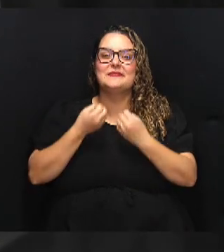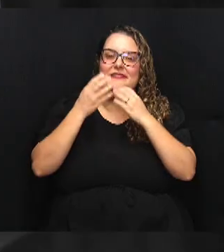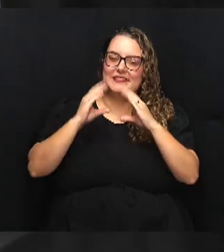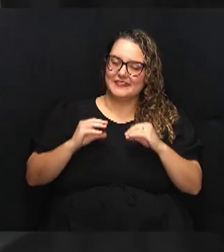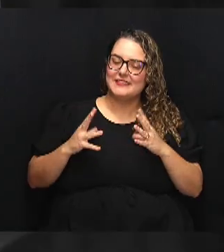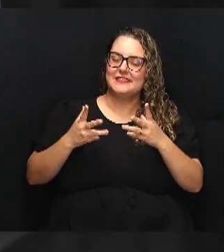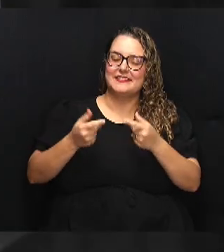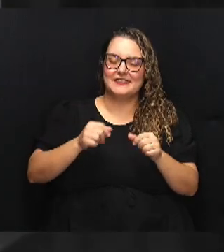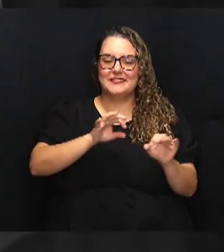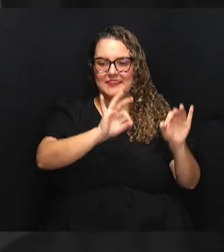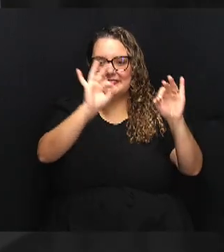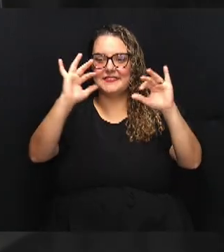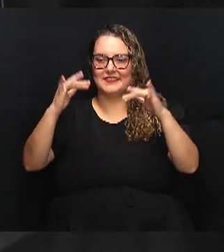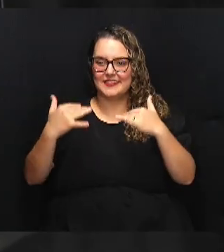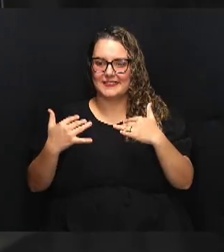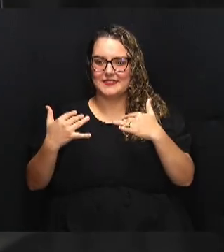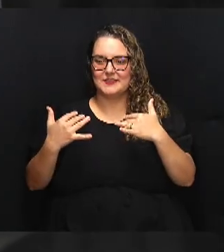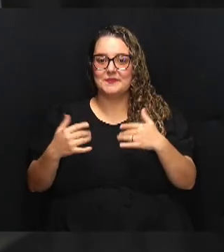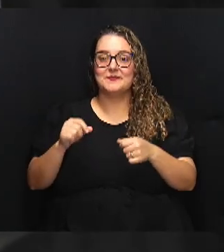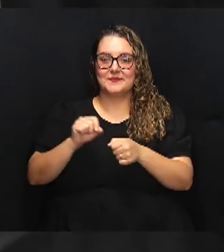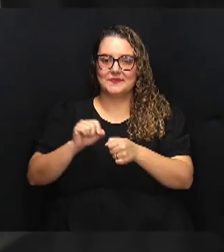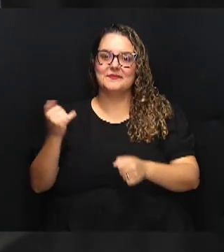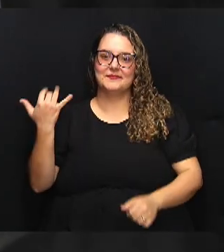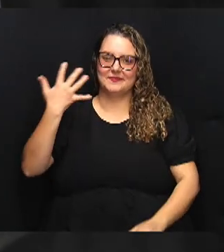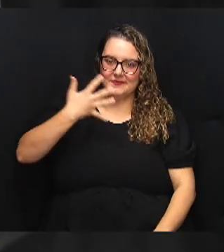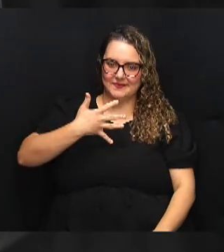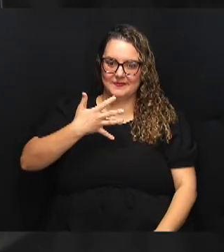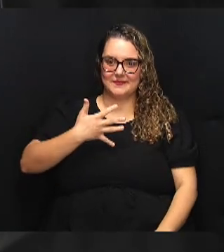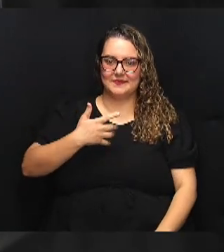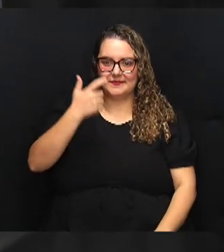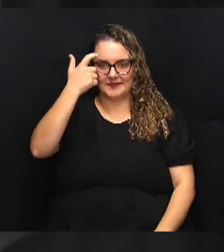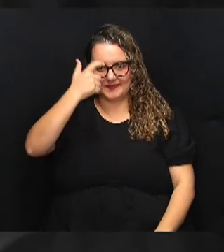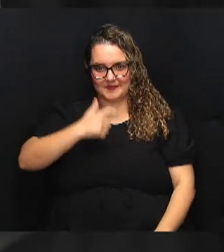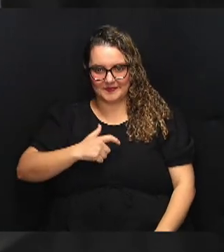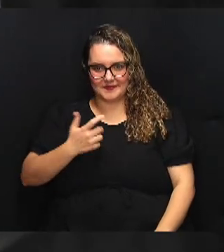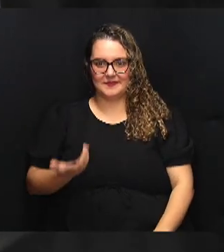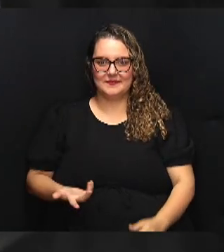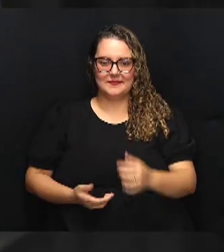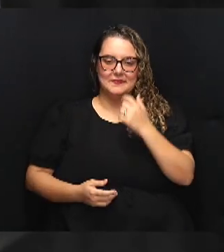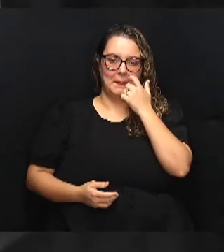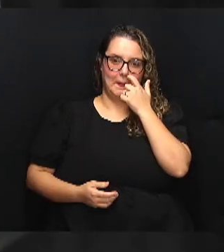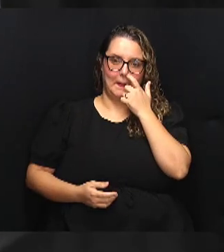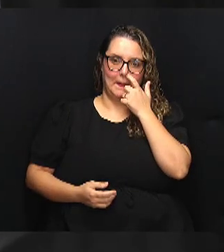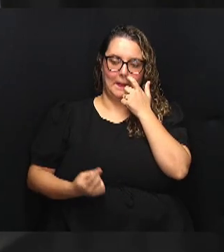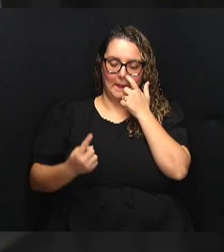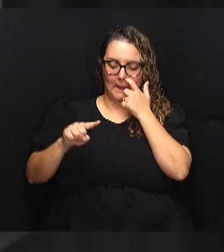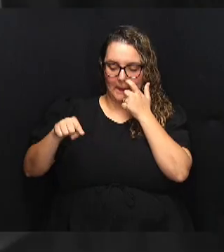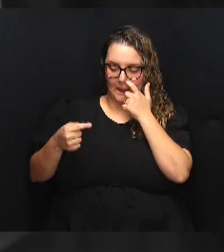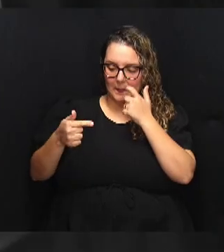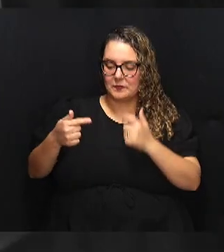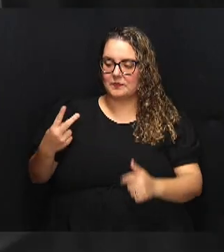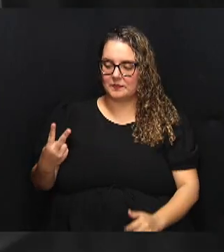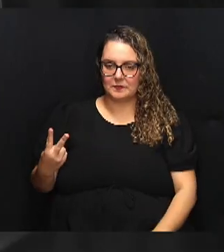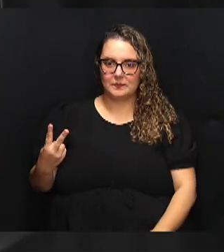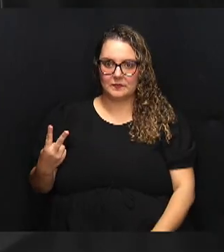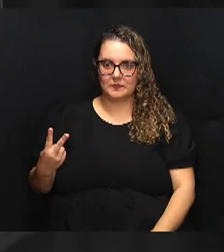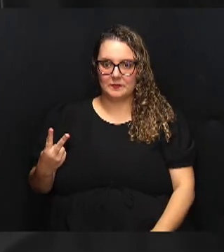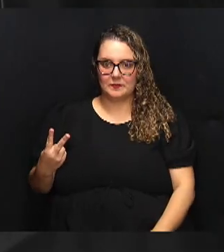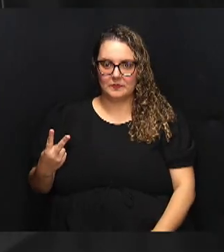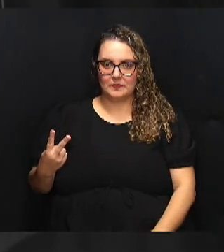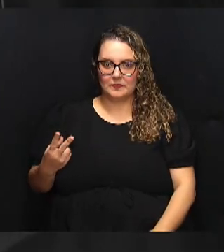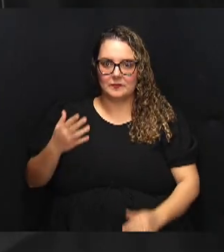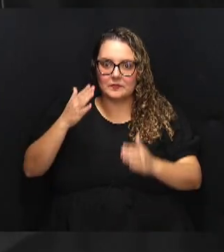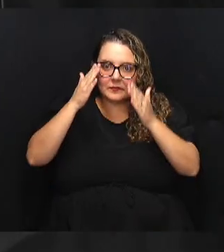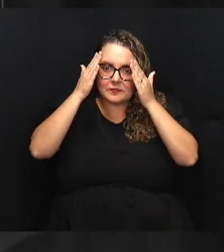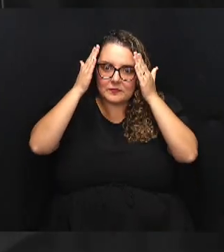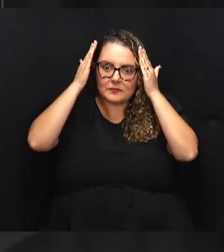que estão nos assistindo. Farei minha autodescrição. Vamos lá. Tem 1,72 m de altura,